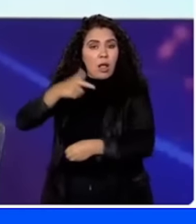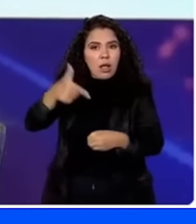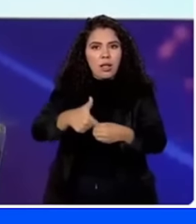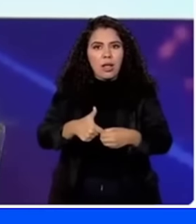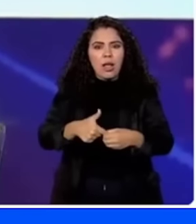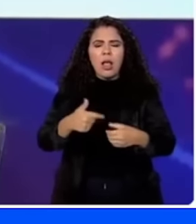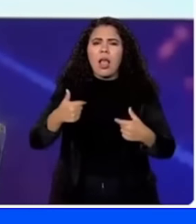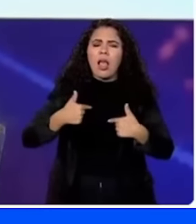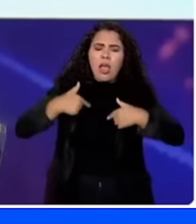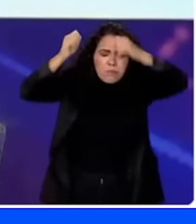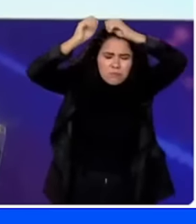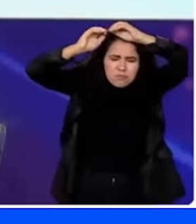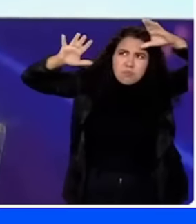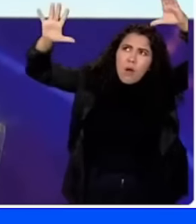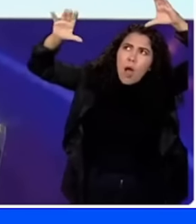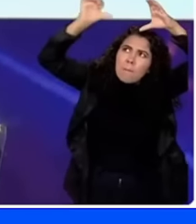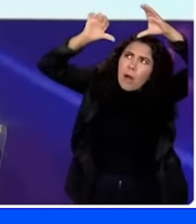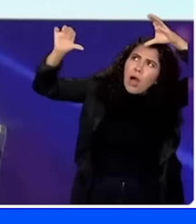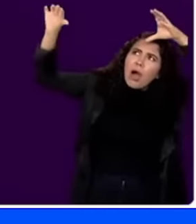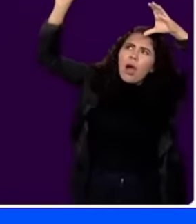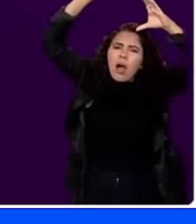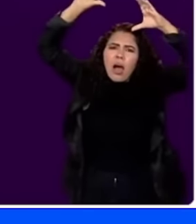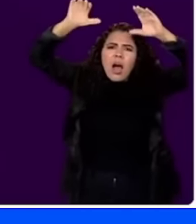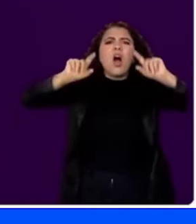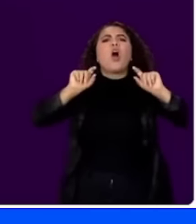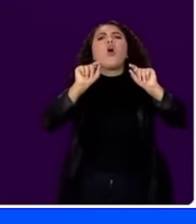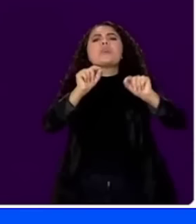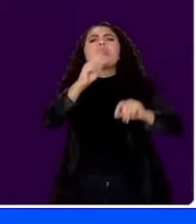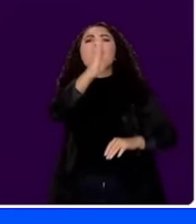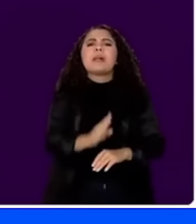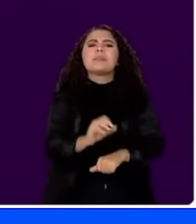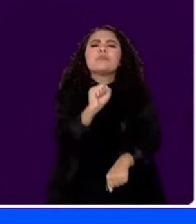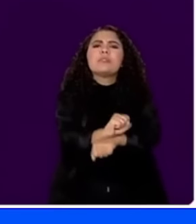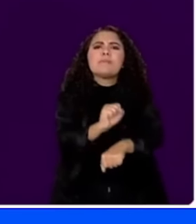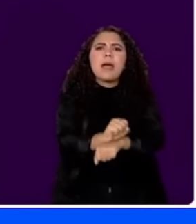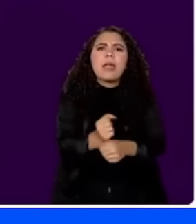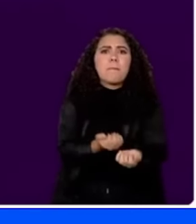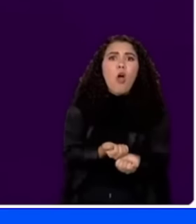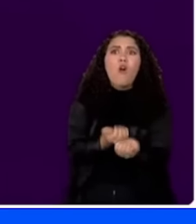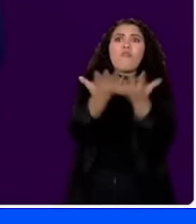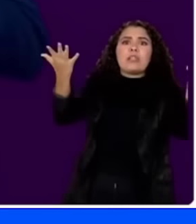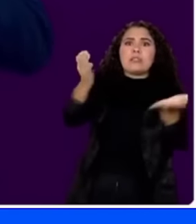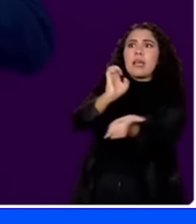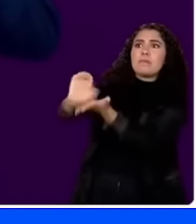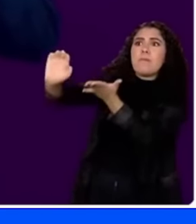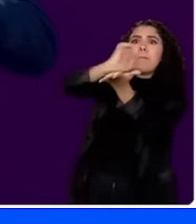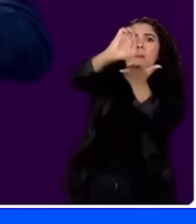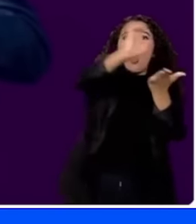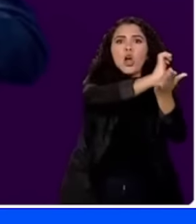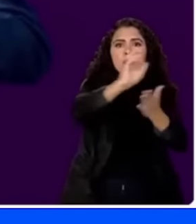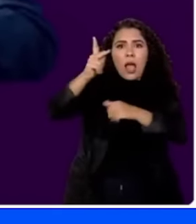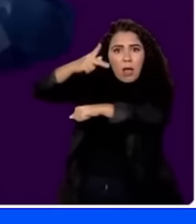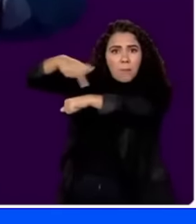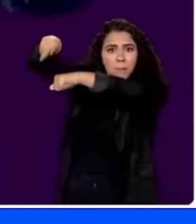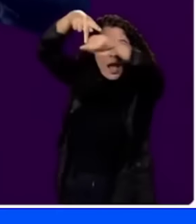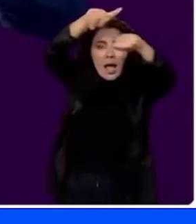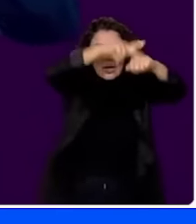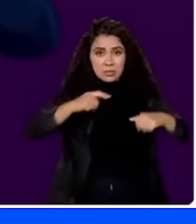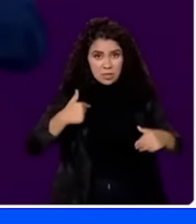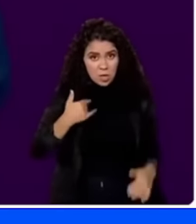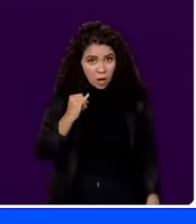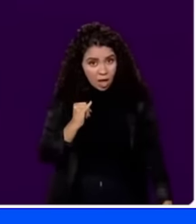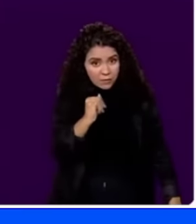me perguntando o que esse país está esperando para ofertar ao mundo. E quero dizer aos companheiros da Raizen, quero dizer